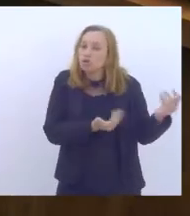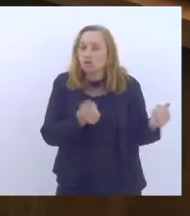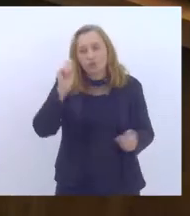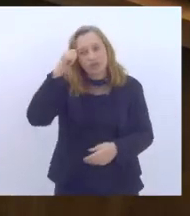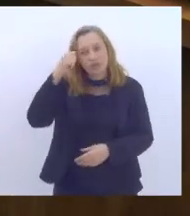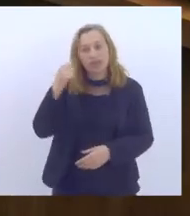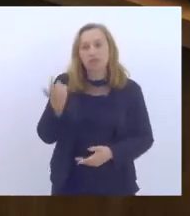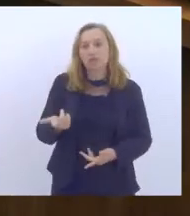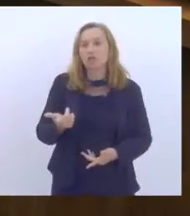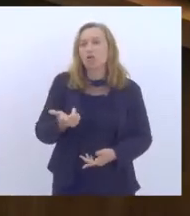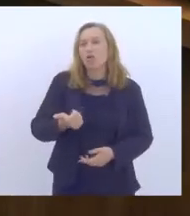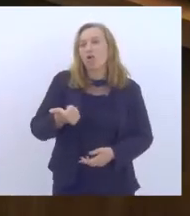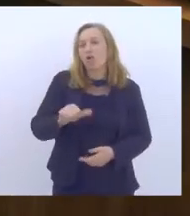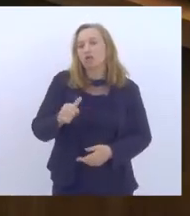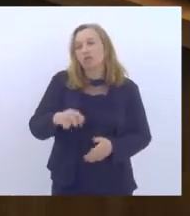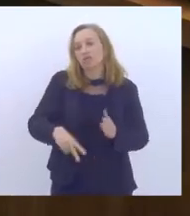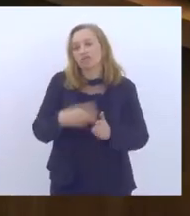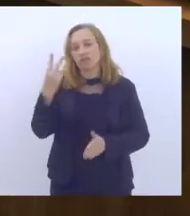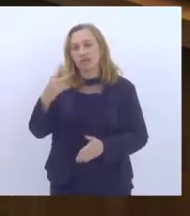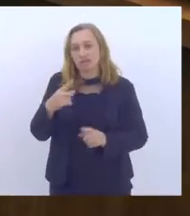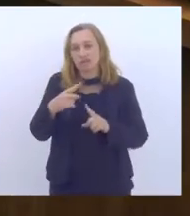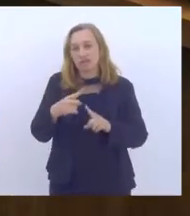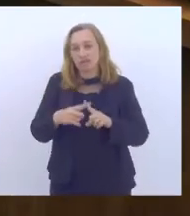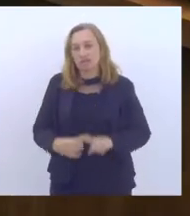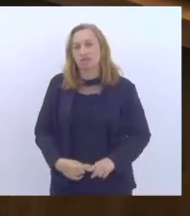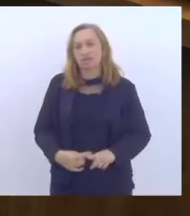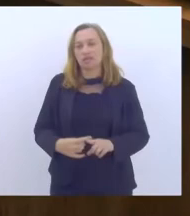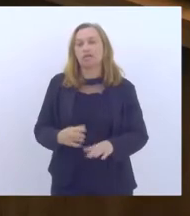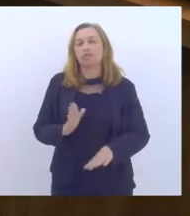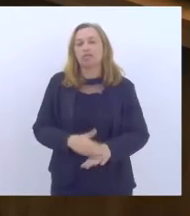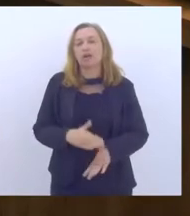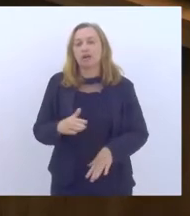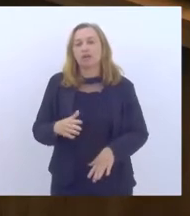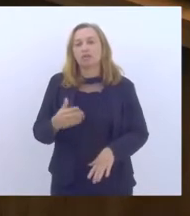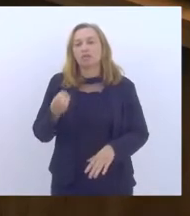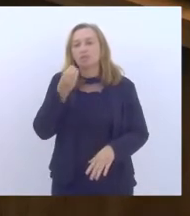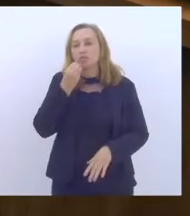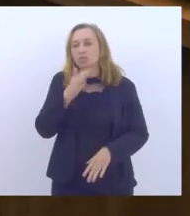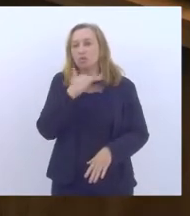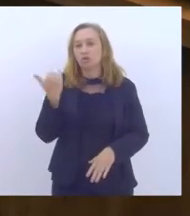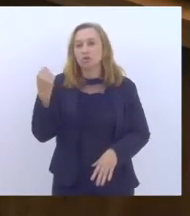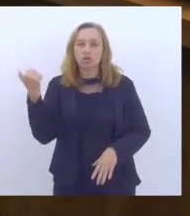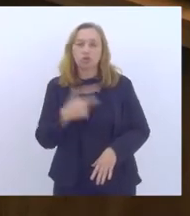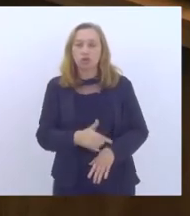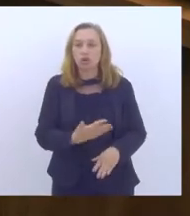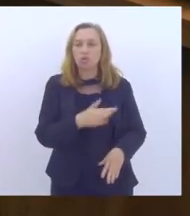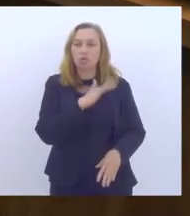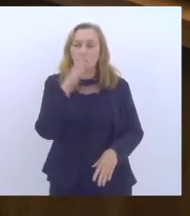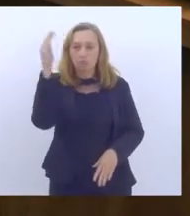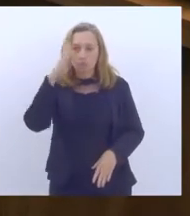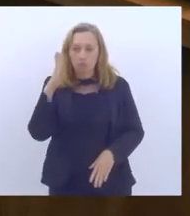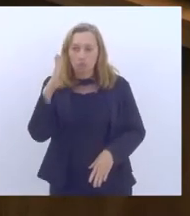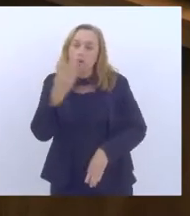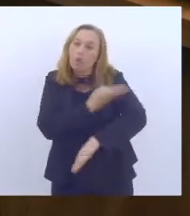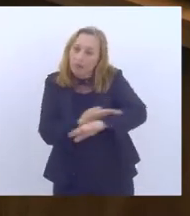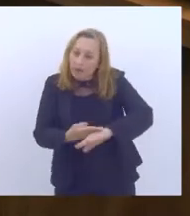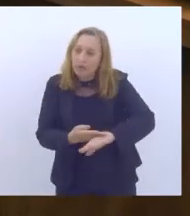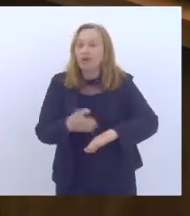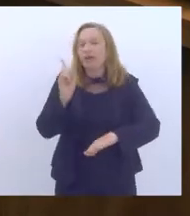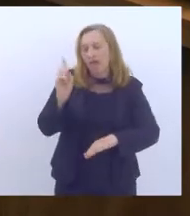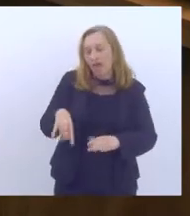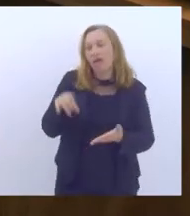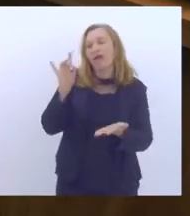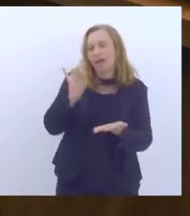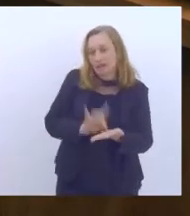tem 11 vezes mais chances de morrer do que um jovem branco ou seja essa